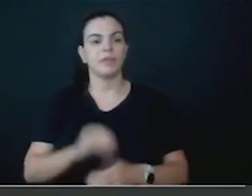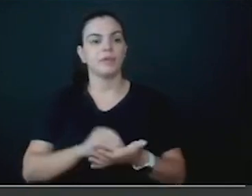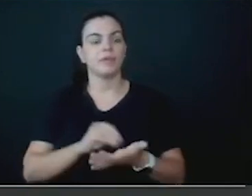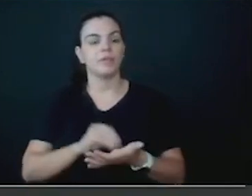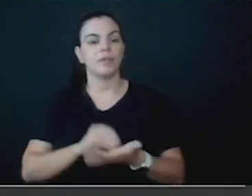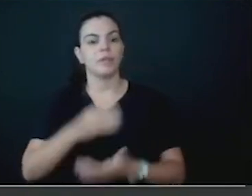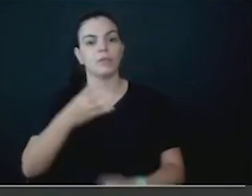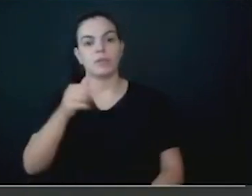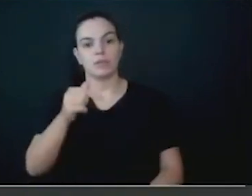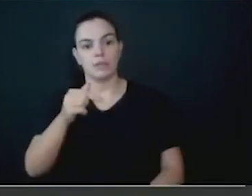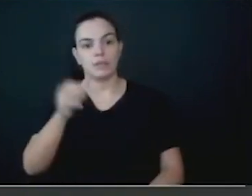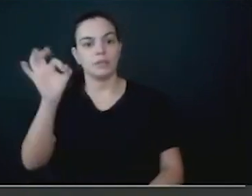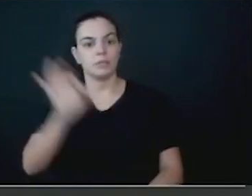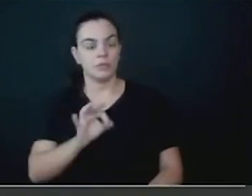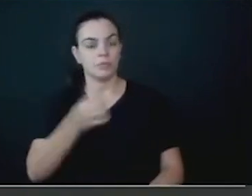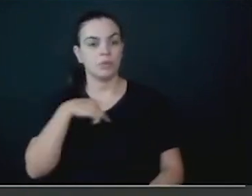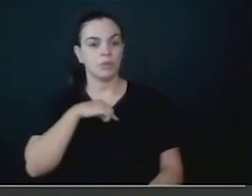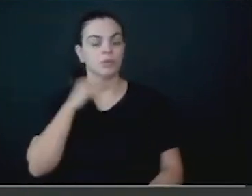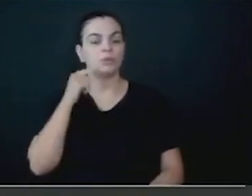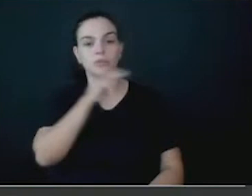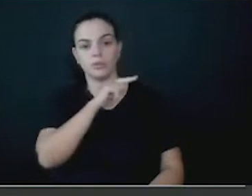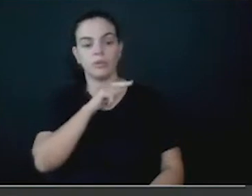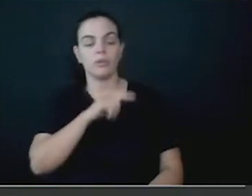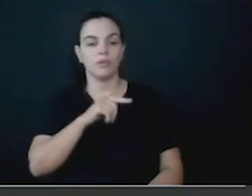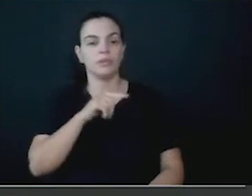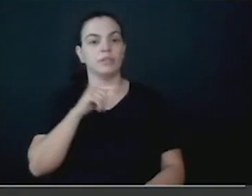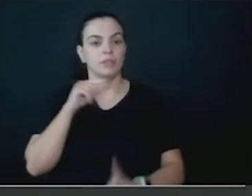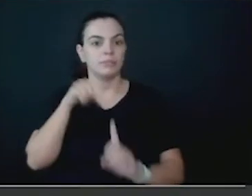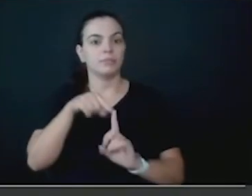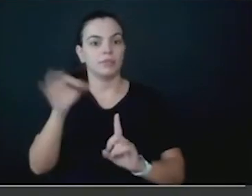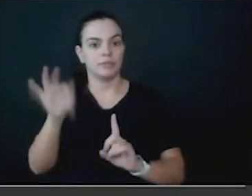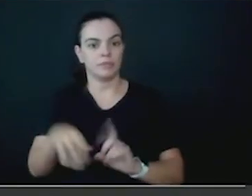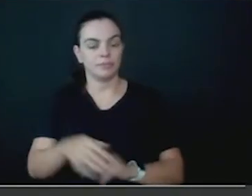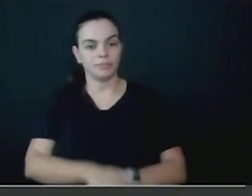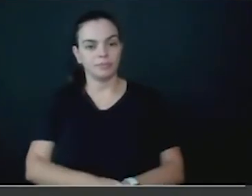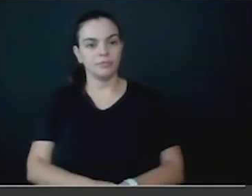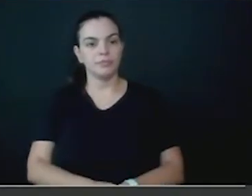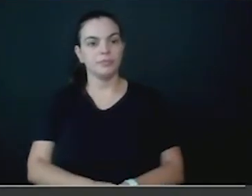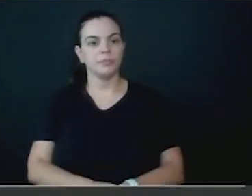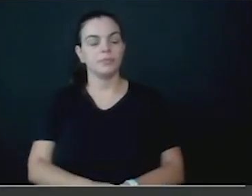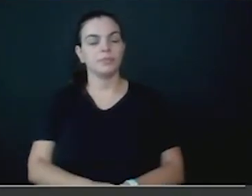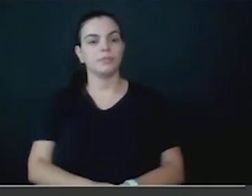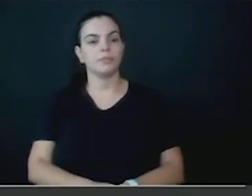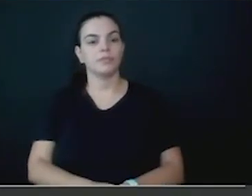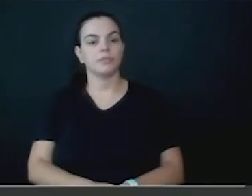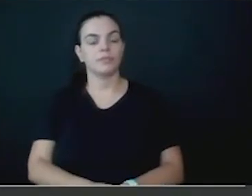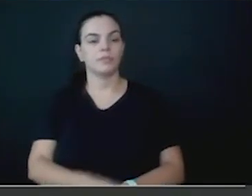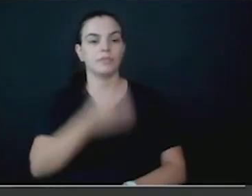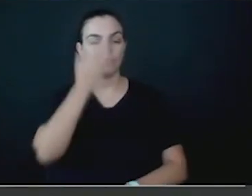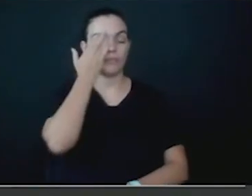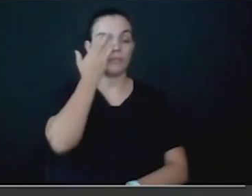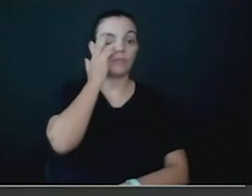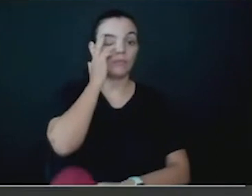47% para a gente conseguir atender aquilo que foi proposto. São 38 metas. Então, rapidamente, 7